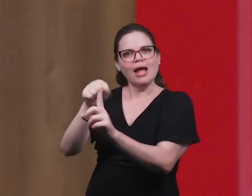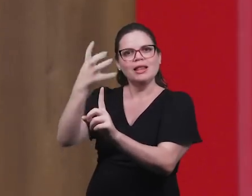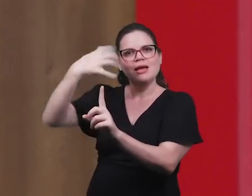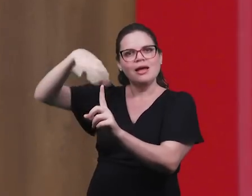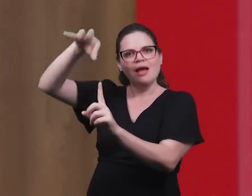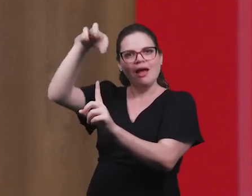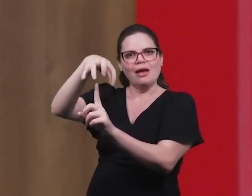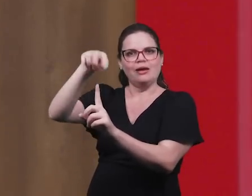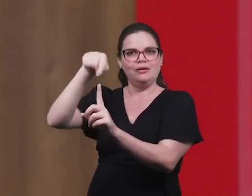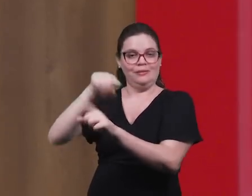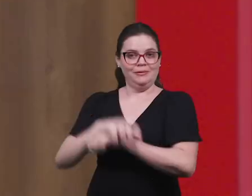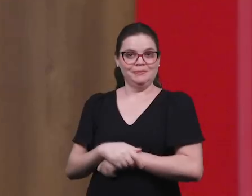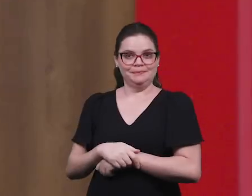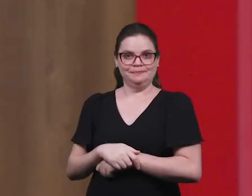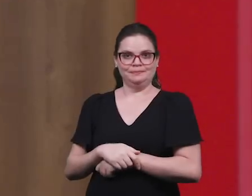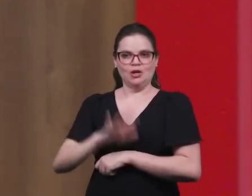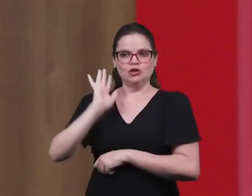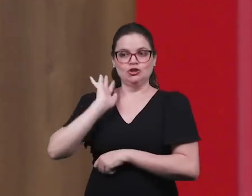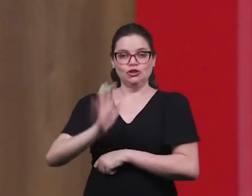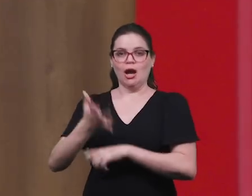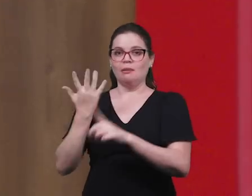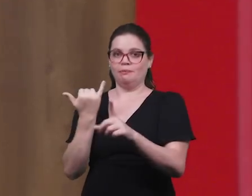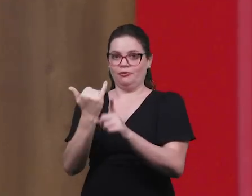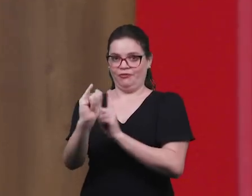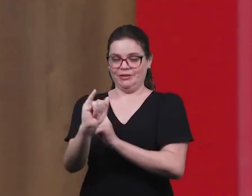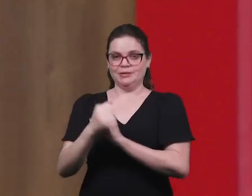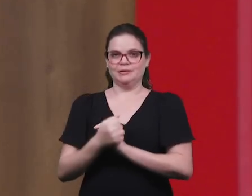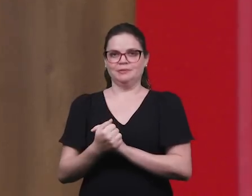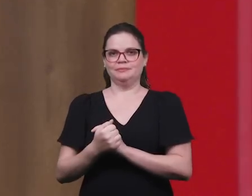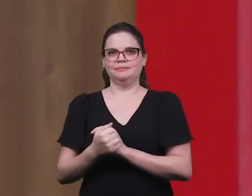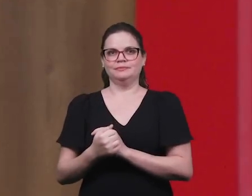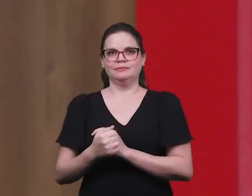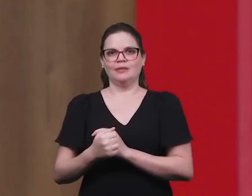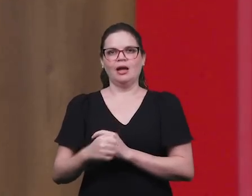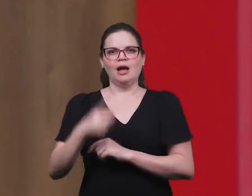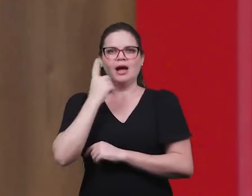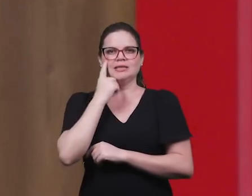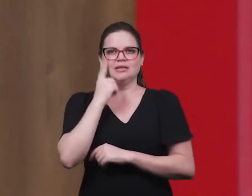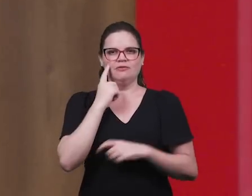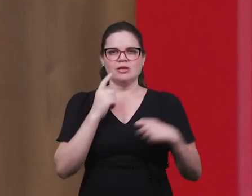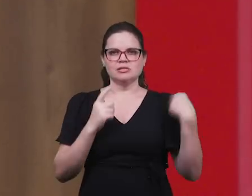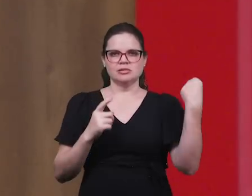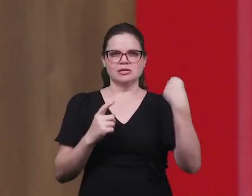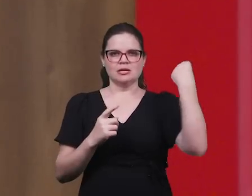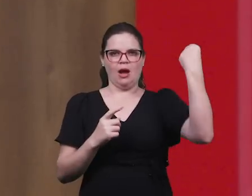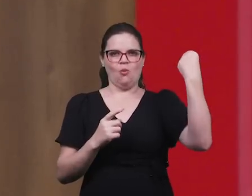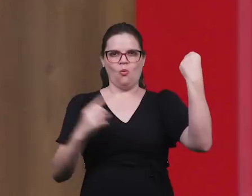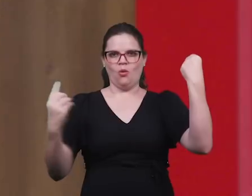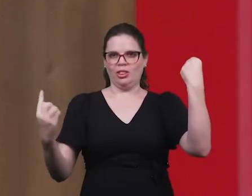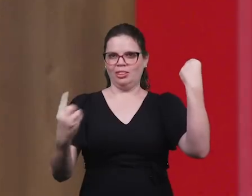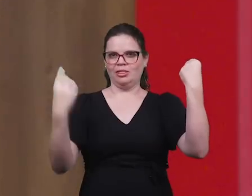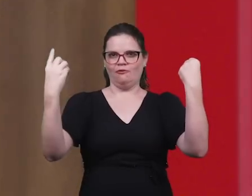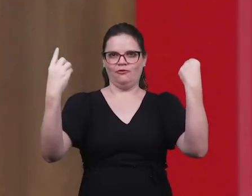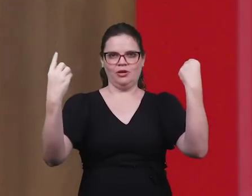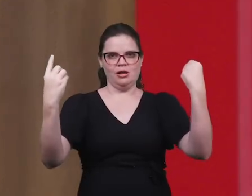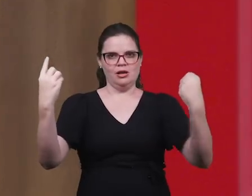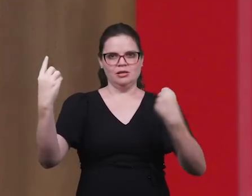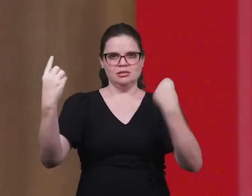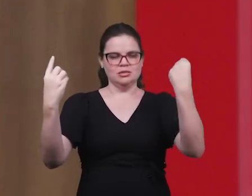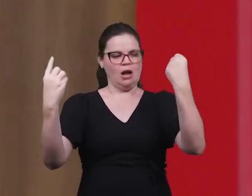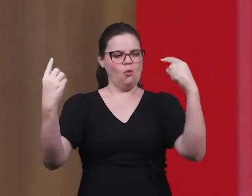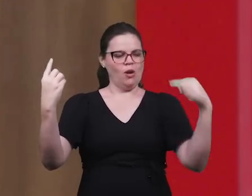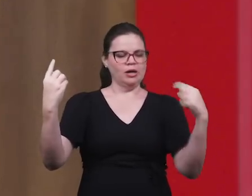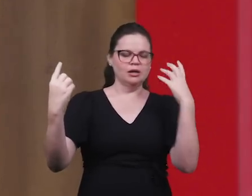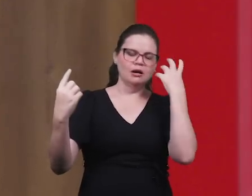de repente, Davi se encontra numa situação de total vantagem entre ele e Saul. Saul está